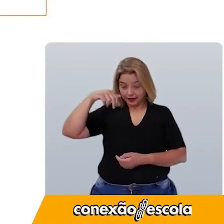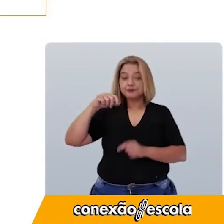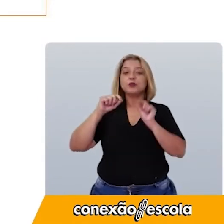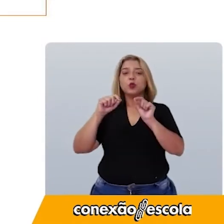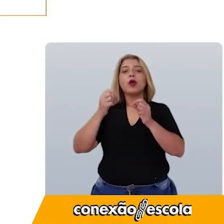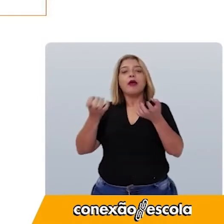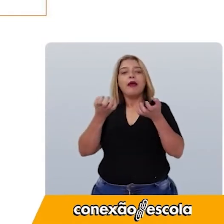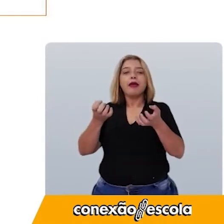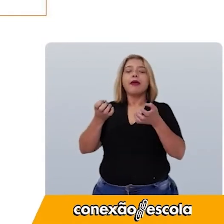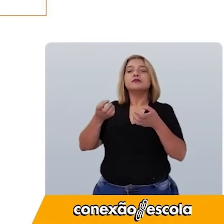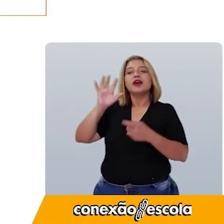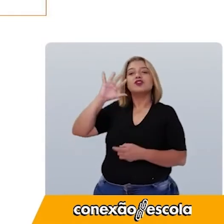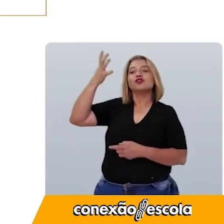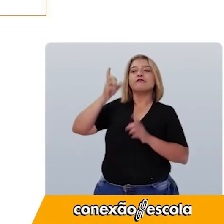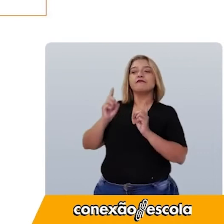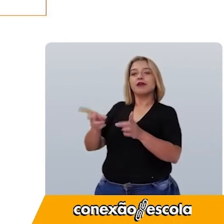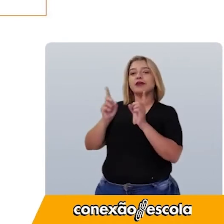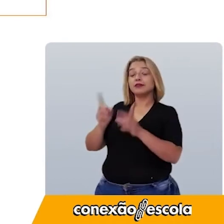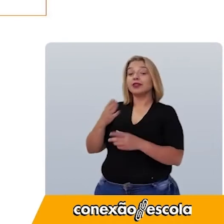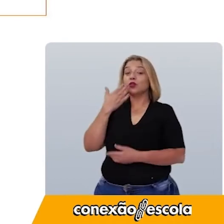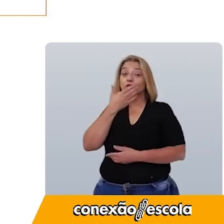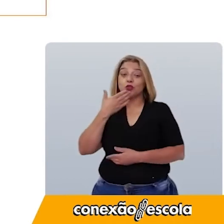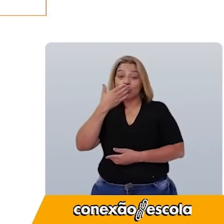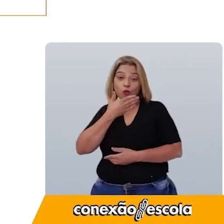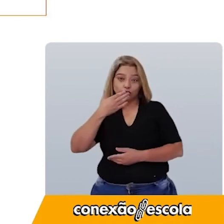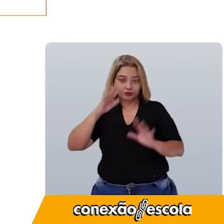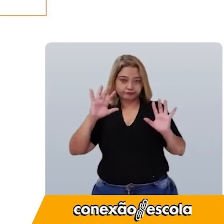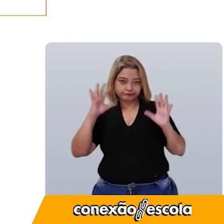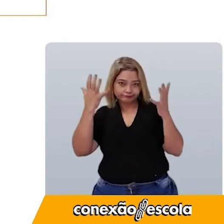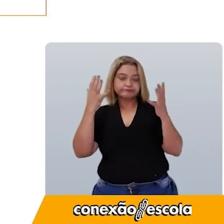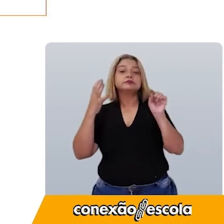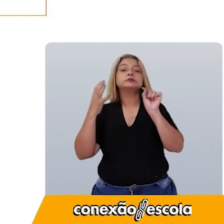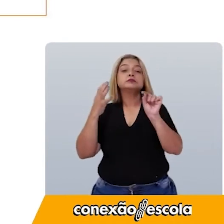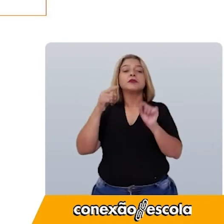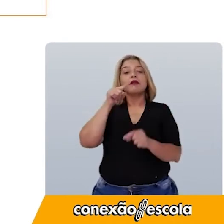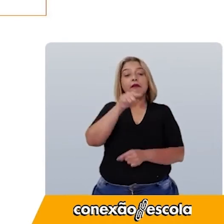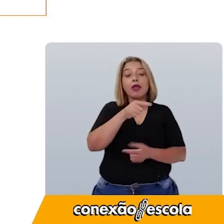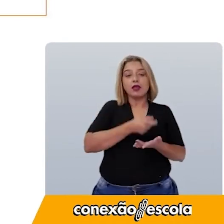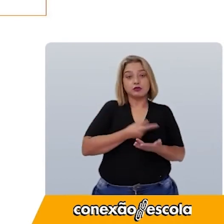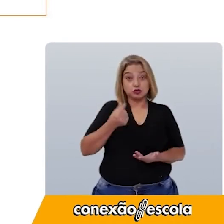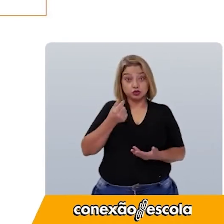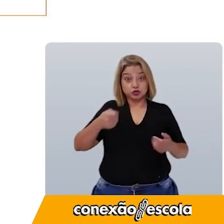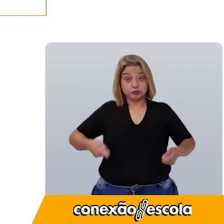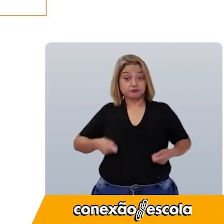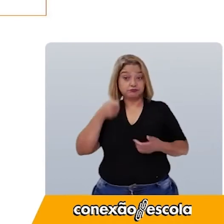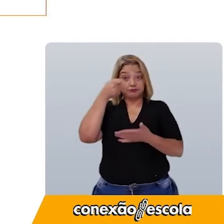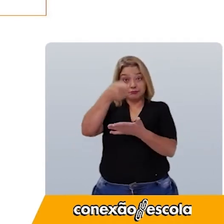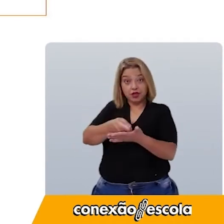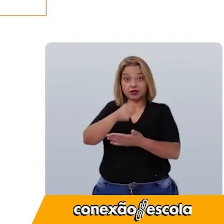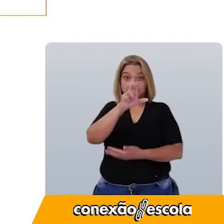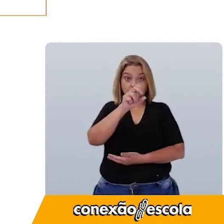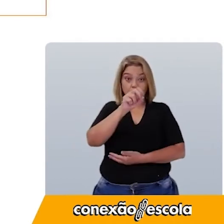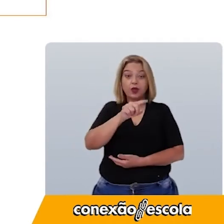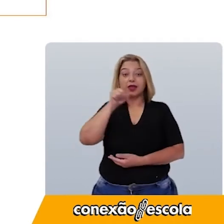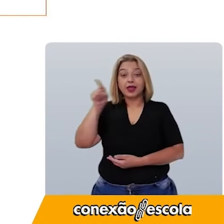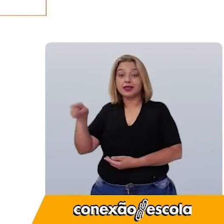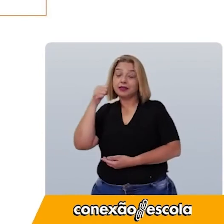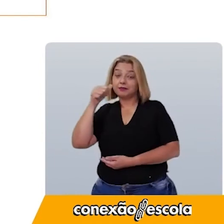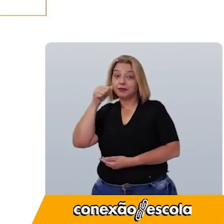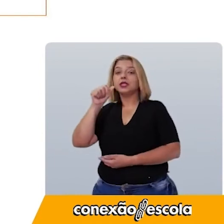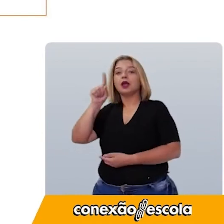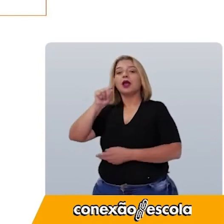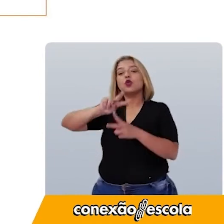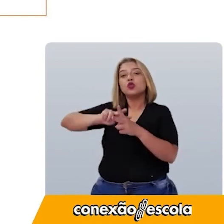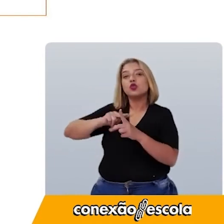em um evento. Pedro investiu R$50 e Ana investiu o dobro dessa quantidade.